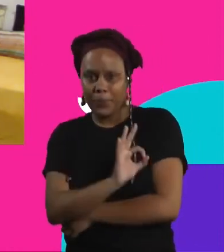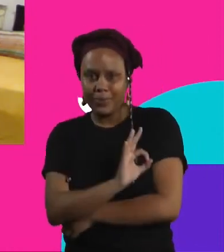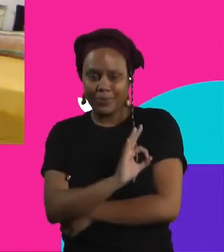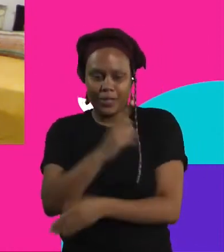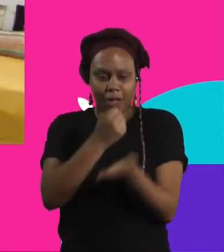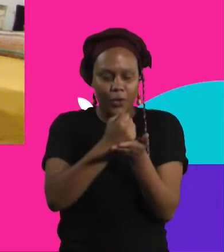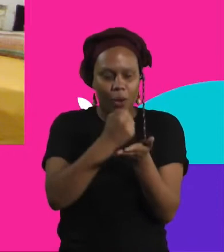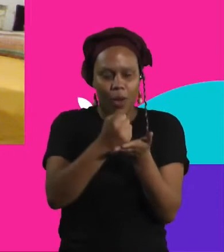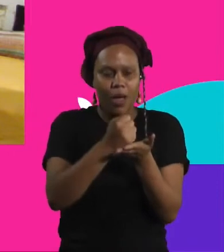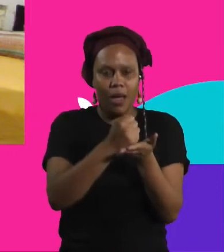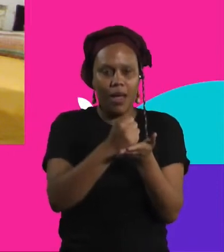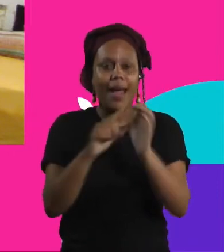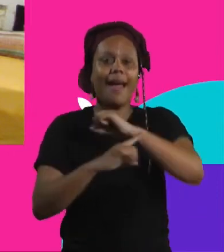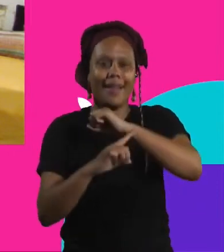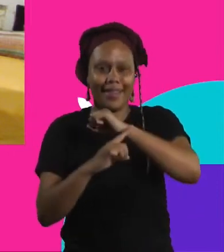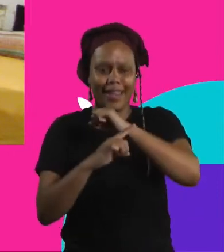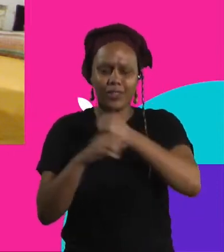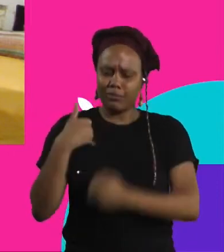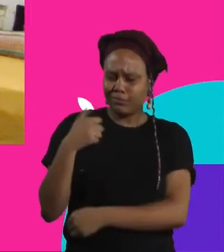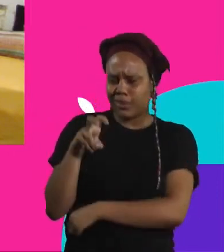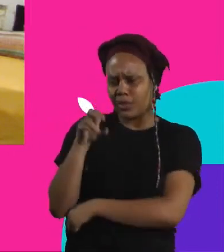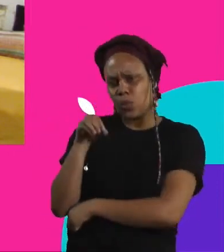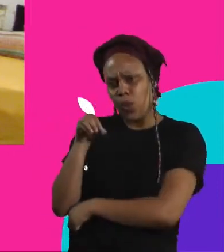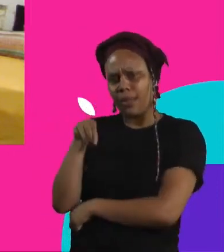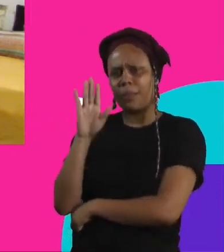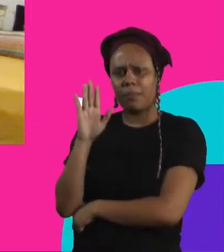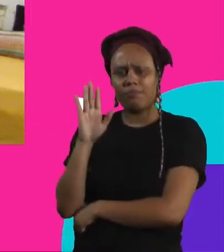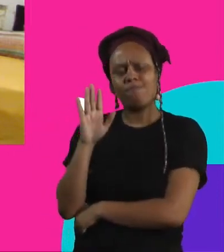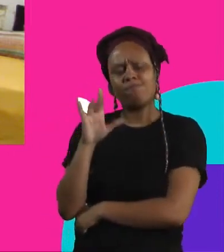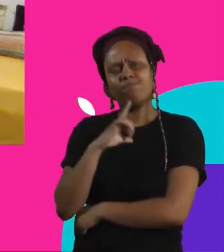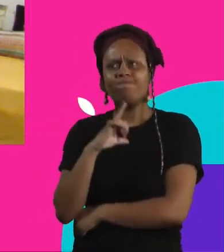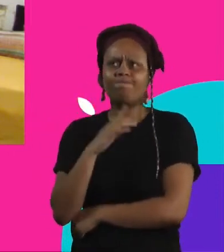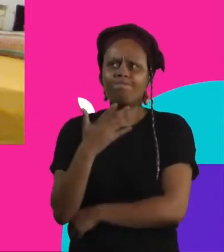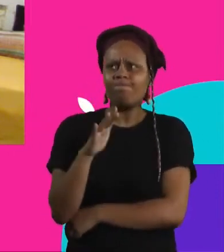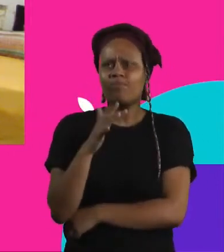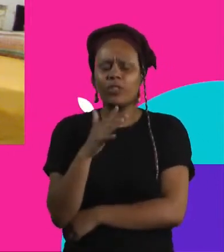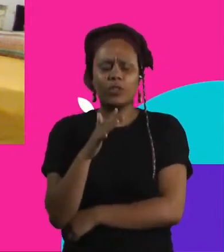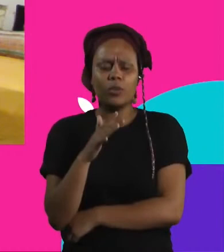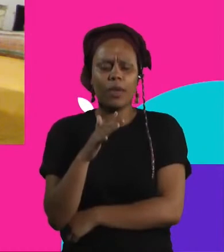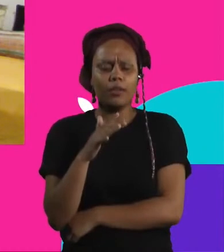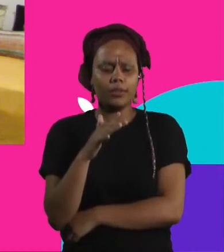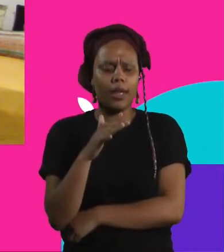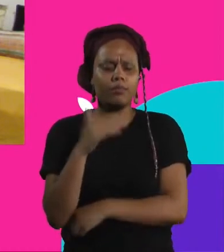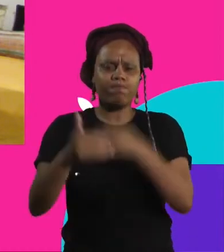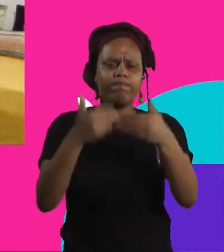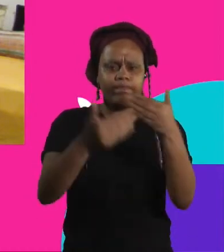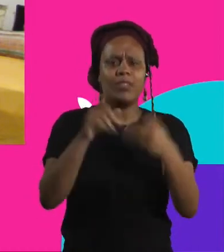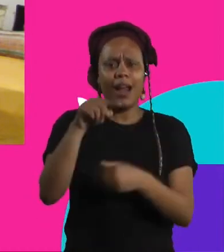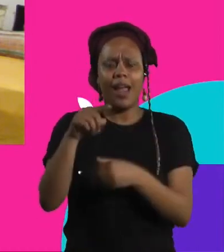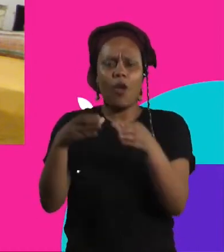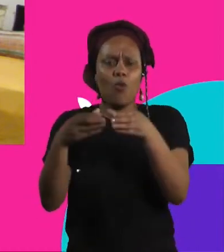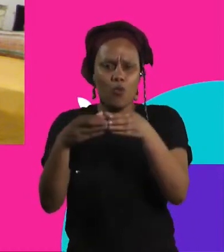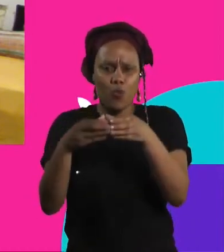deles tinha mais de 50 anos. E o pessoal que estava desenvolvendo ali uma média de menos de 30 anos. E aí, com todo o trabalho